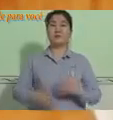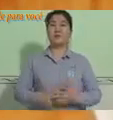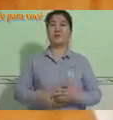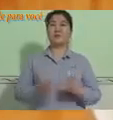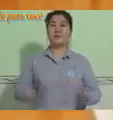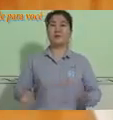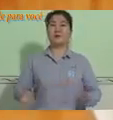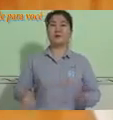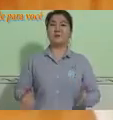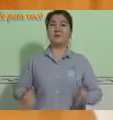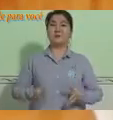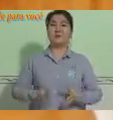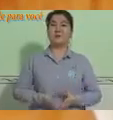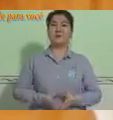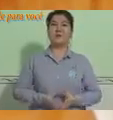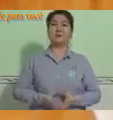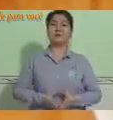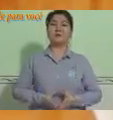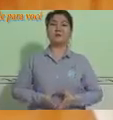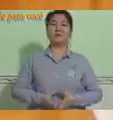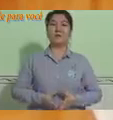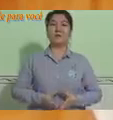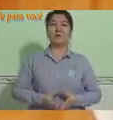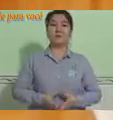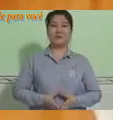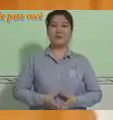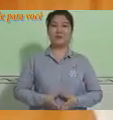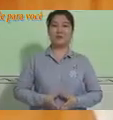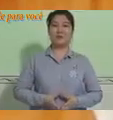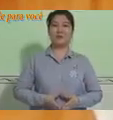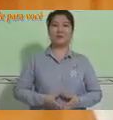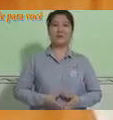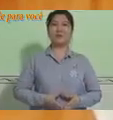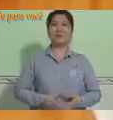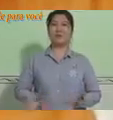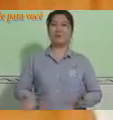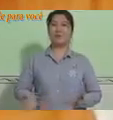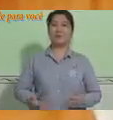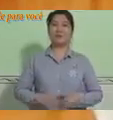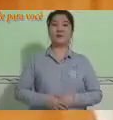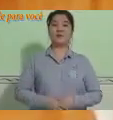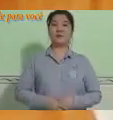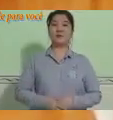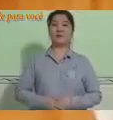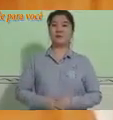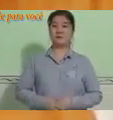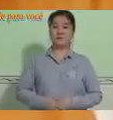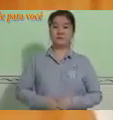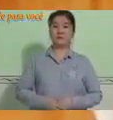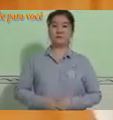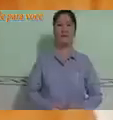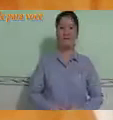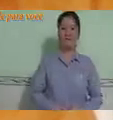ponto e vírgula fast food, como pizzas ou batatas fritas, ponto e vírgula salgadinhos industrializados e de lanchonete